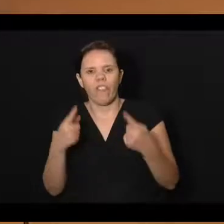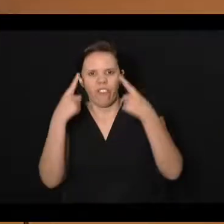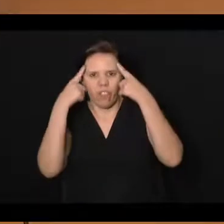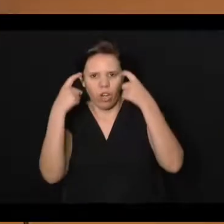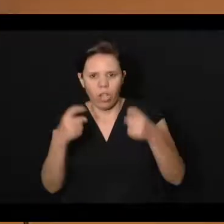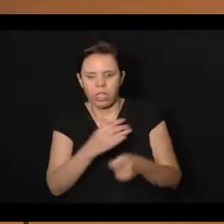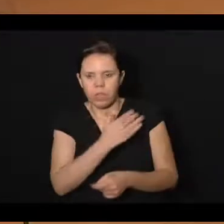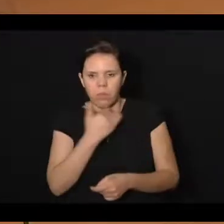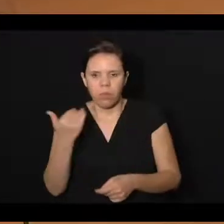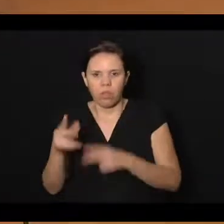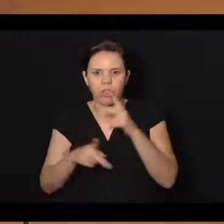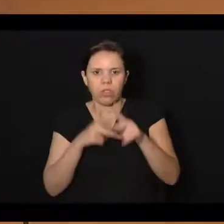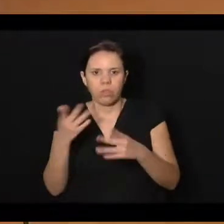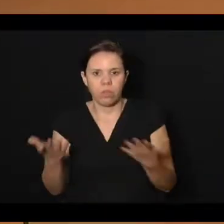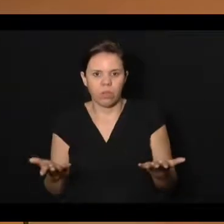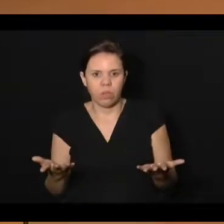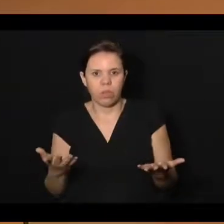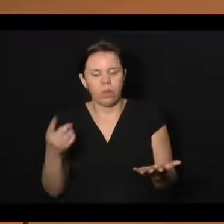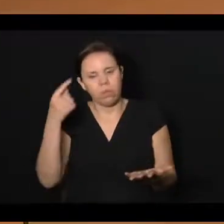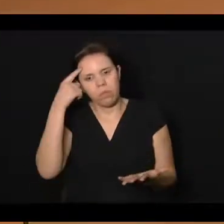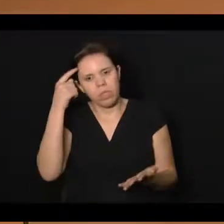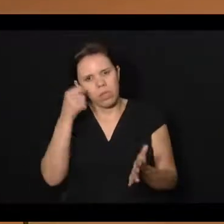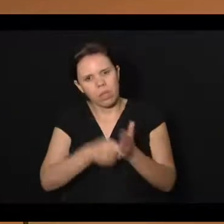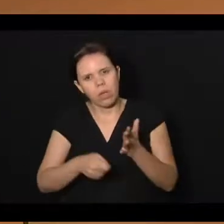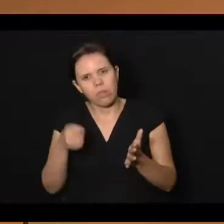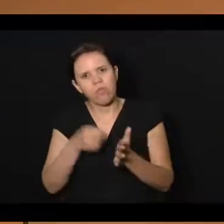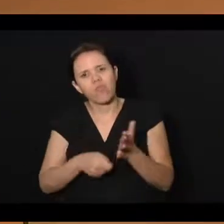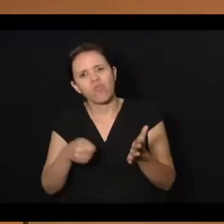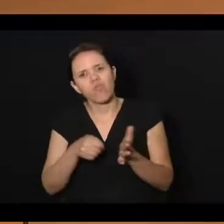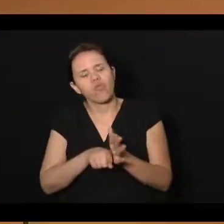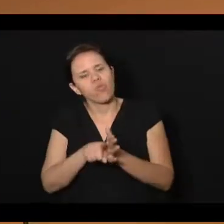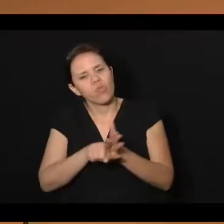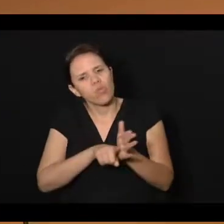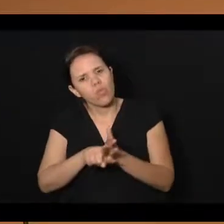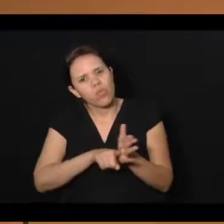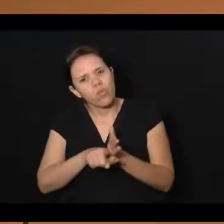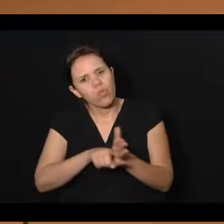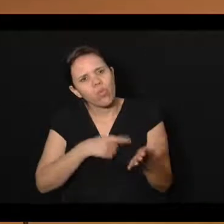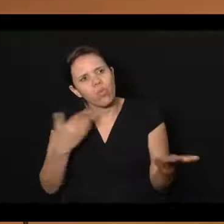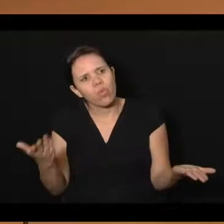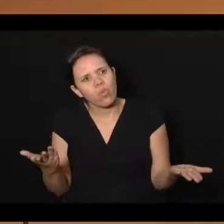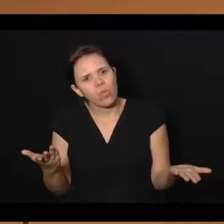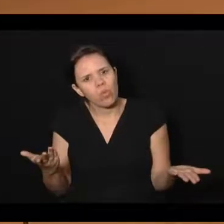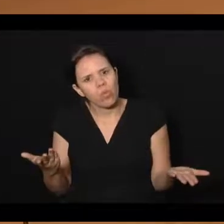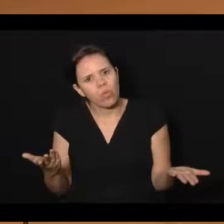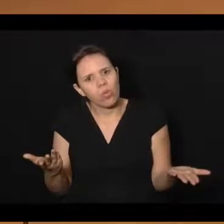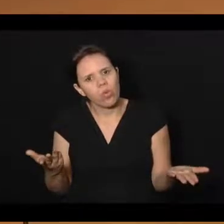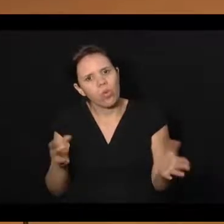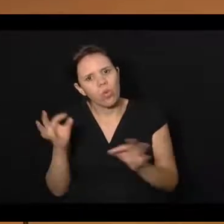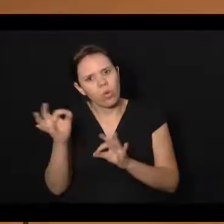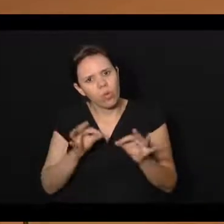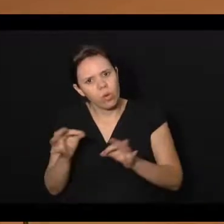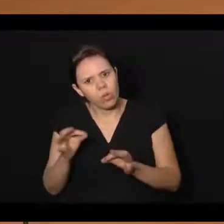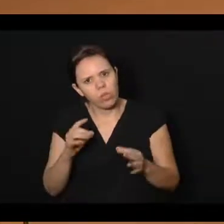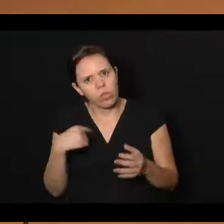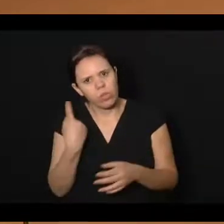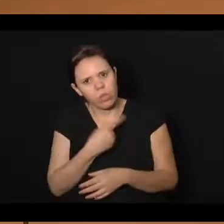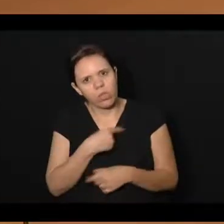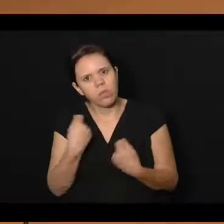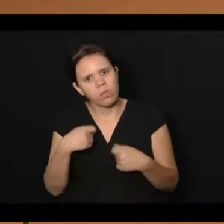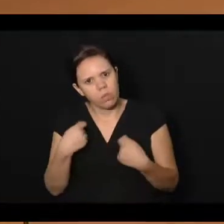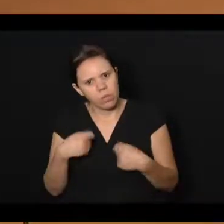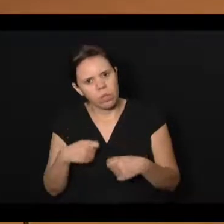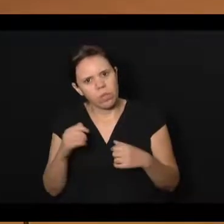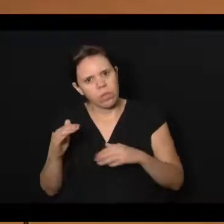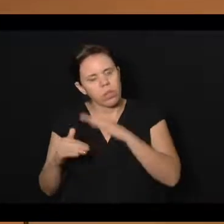pensar de fato pensar na política porque estudar política pública para poder pensar qualquer outro projeto né eu acho que a gente precisa